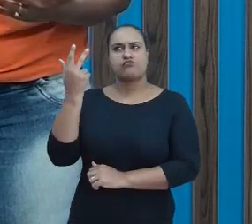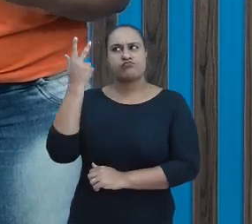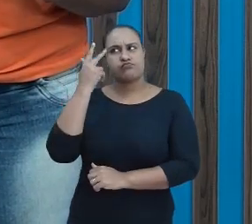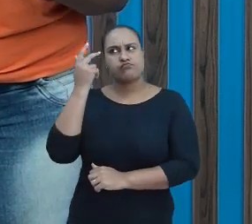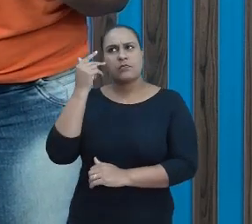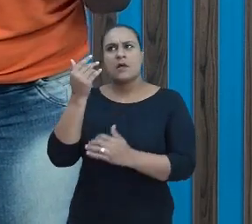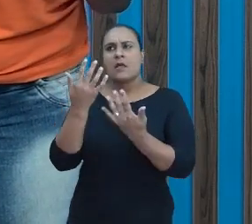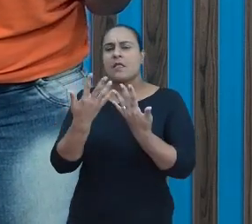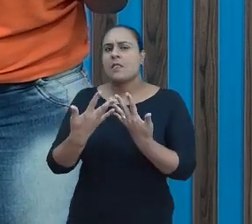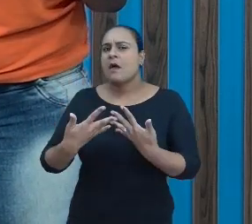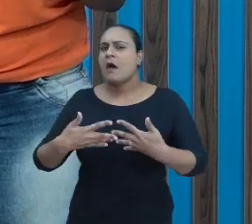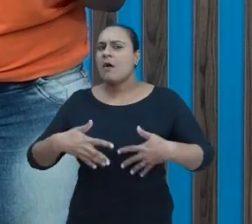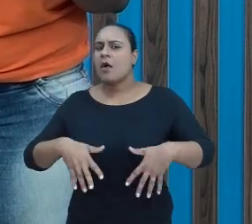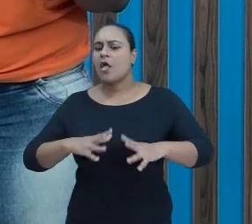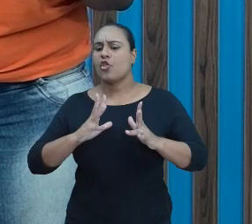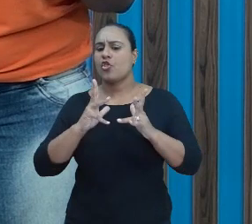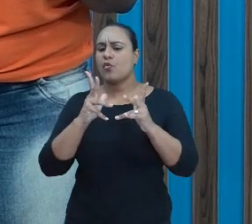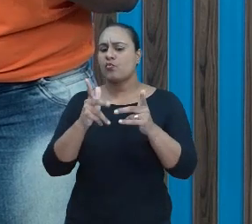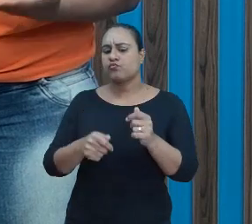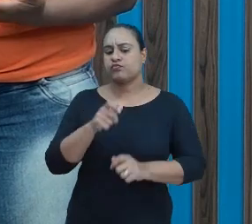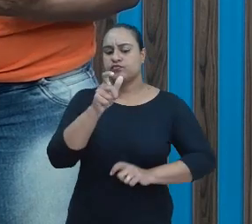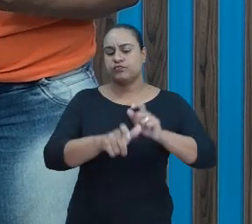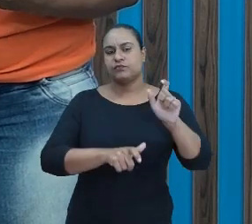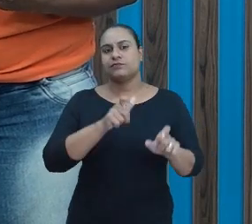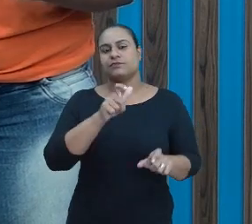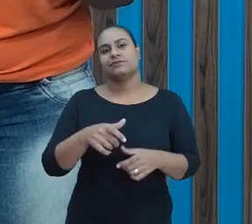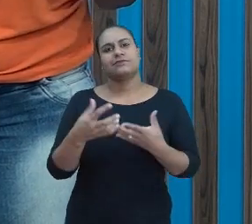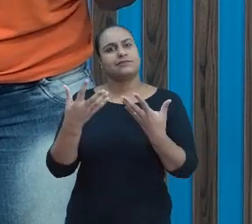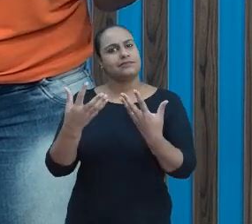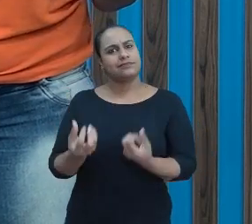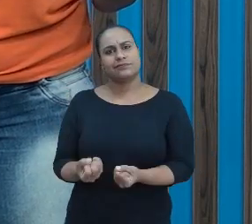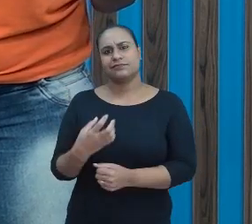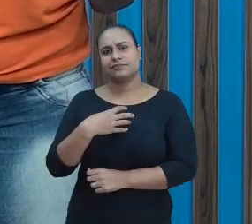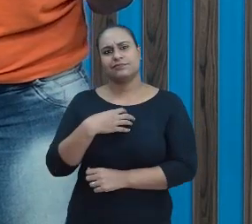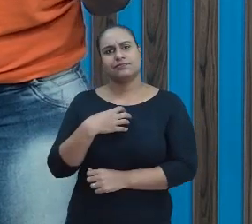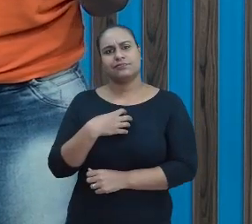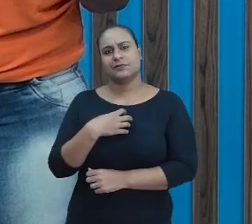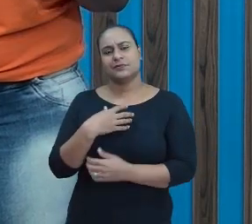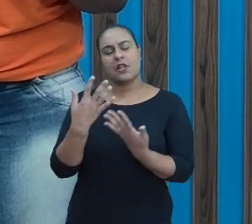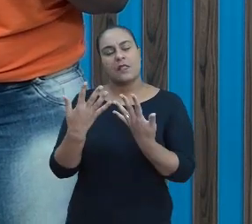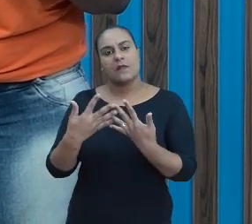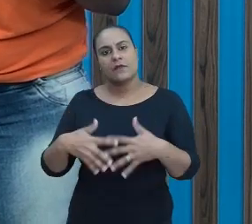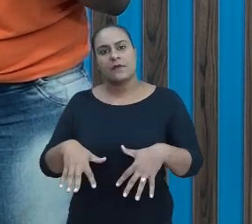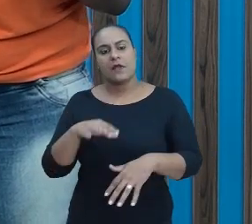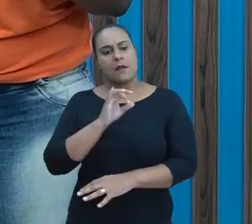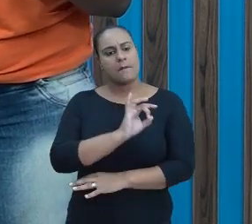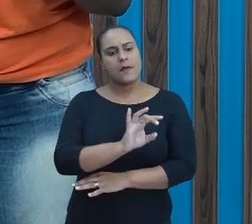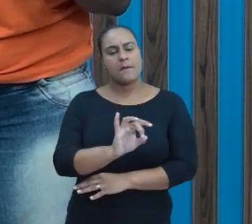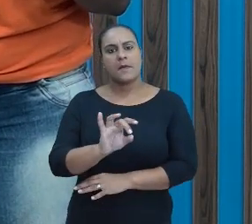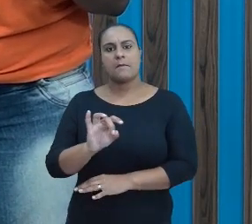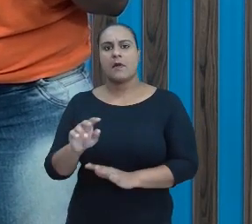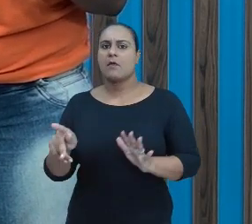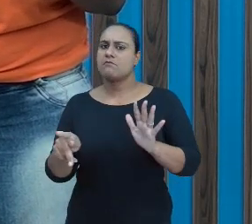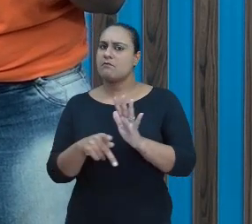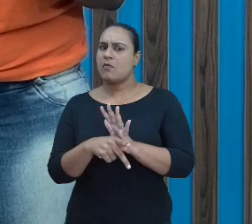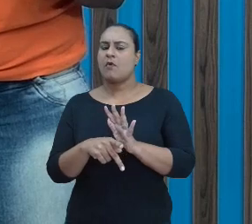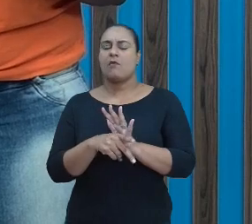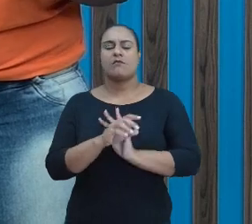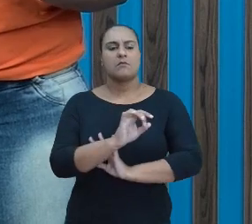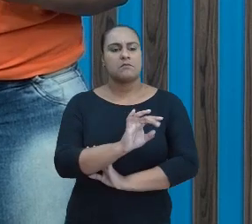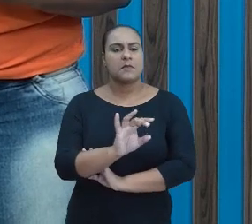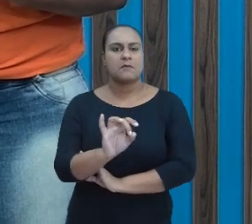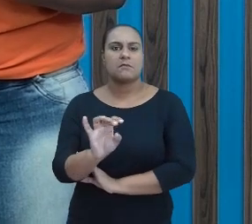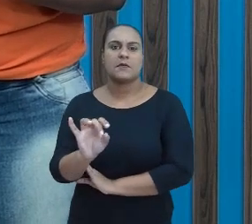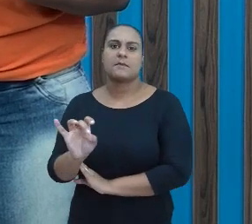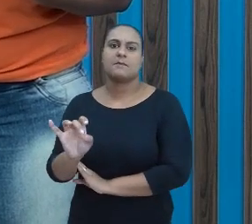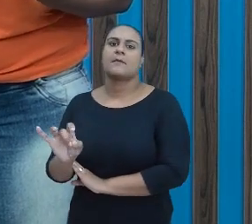porque todo mundo é aceito e de maneira natural, porque cada um é um ser único, cada um tem a